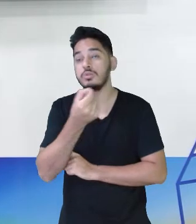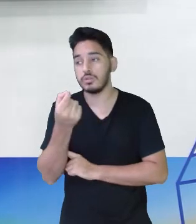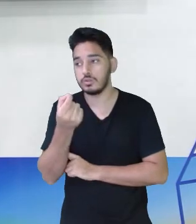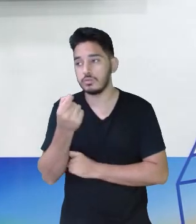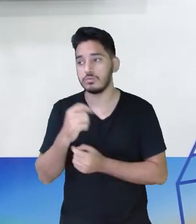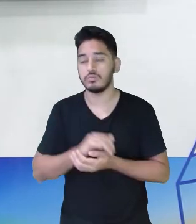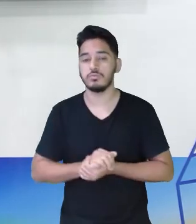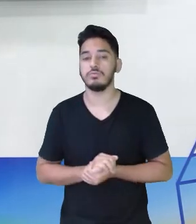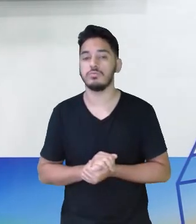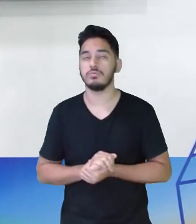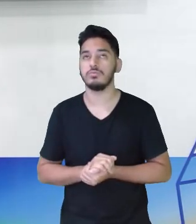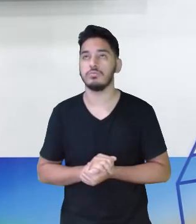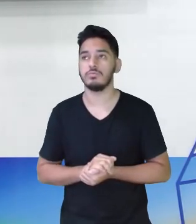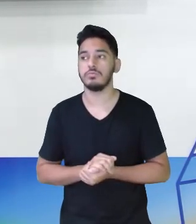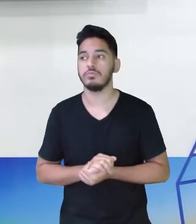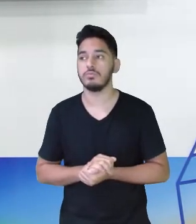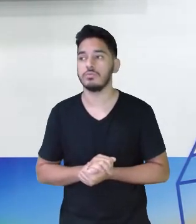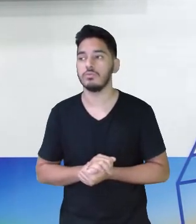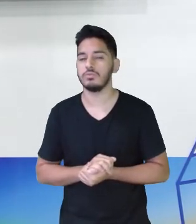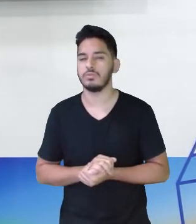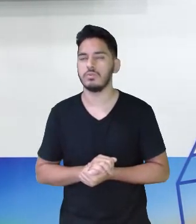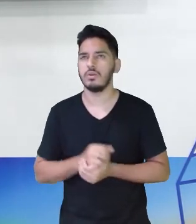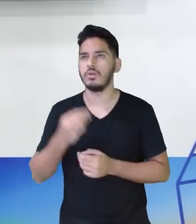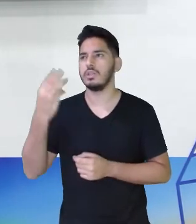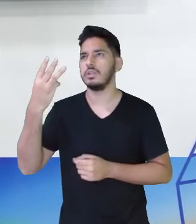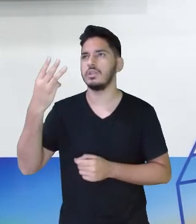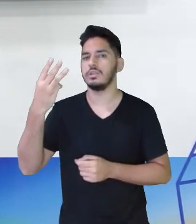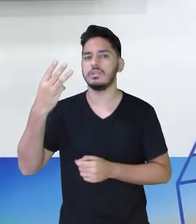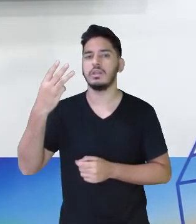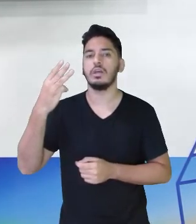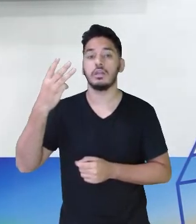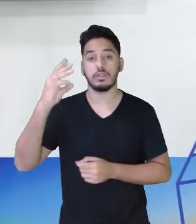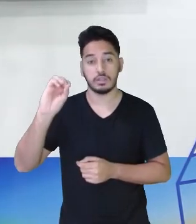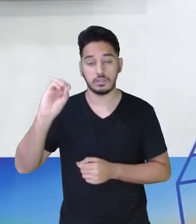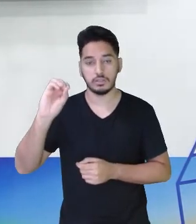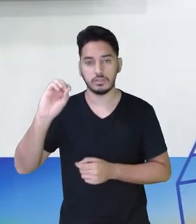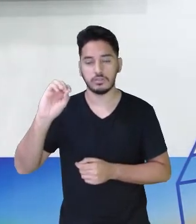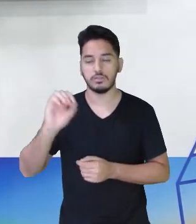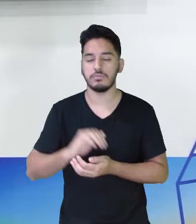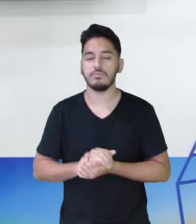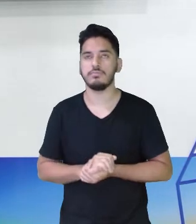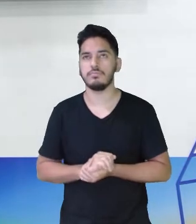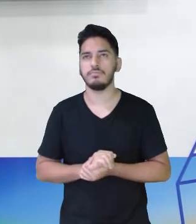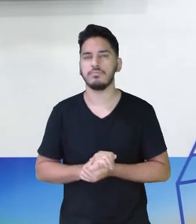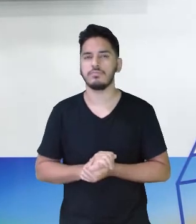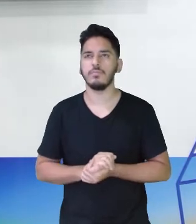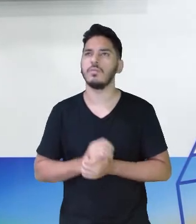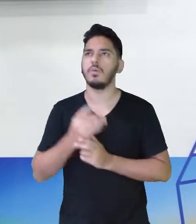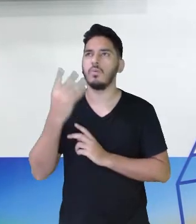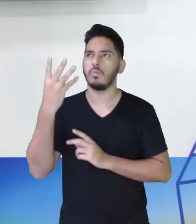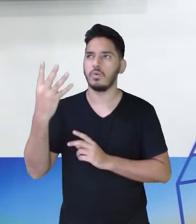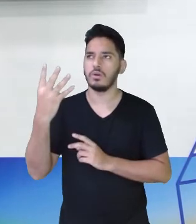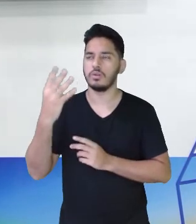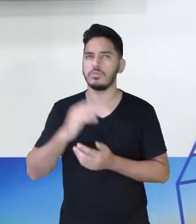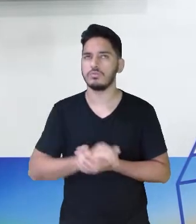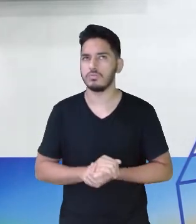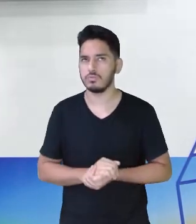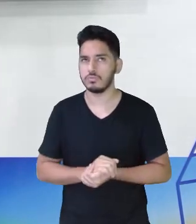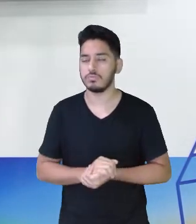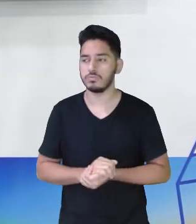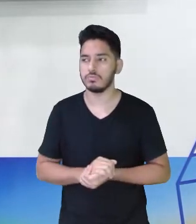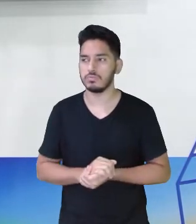200. Esse 3 vale quanto? 30. Mais 30. E esse 4? 4